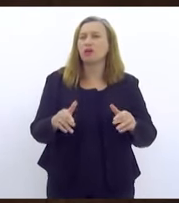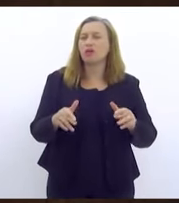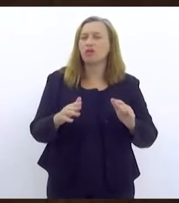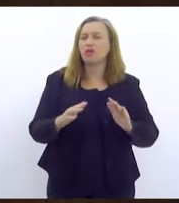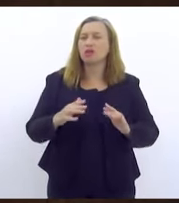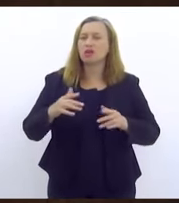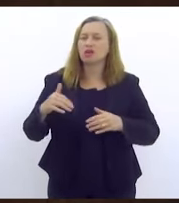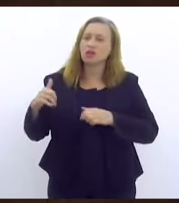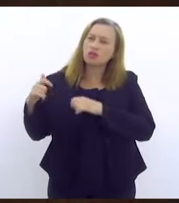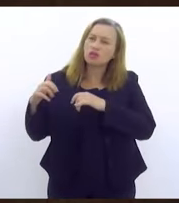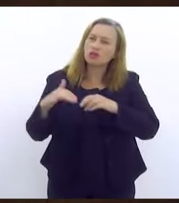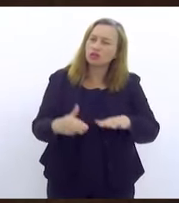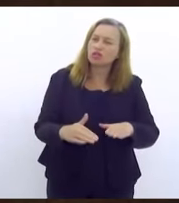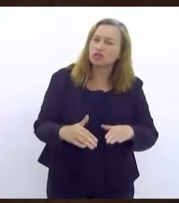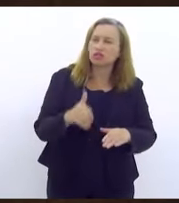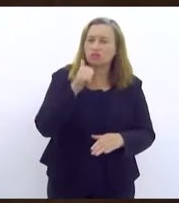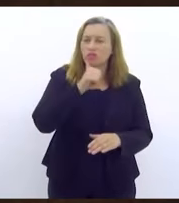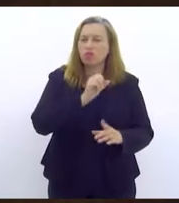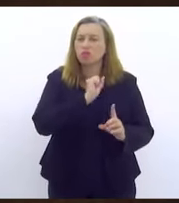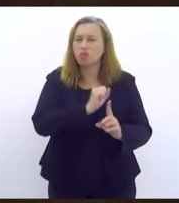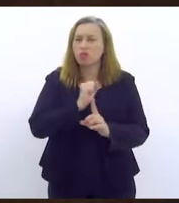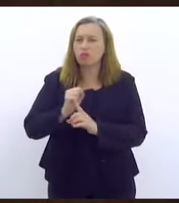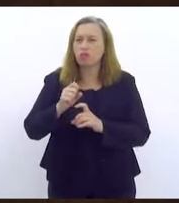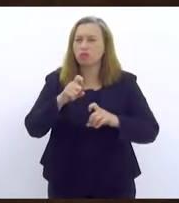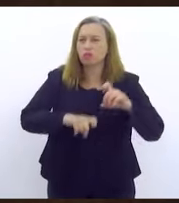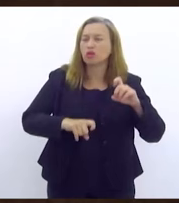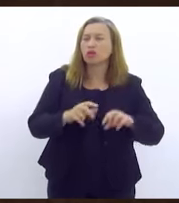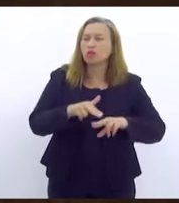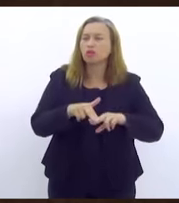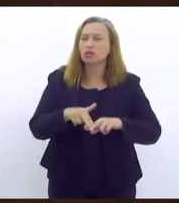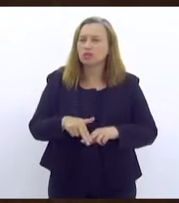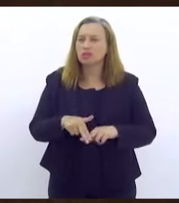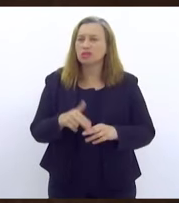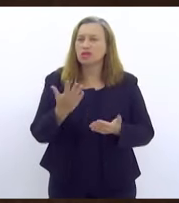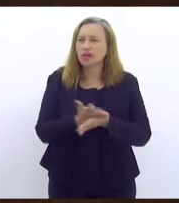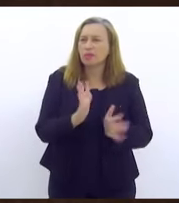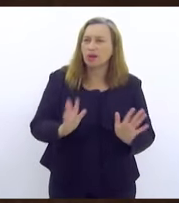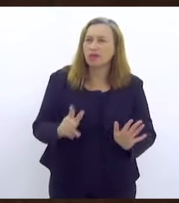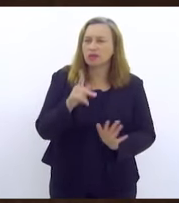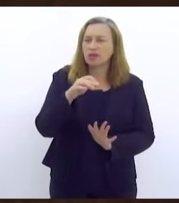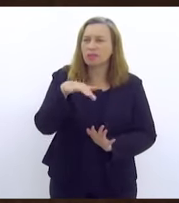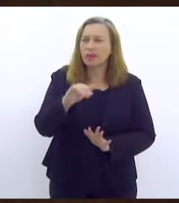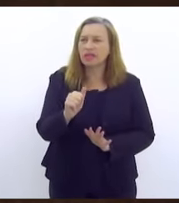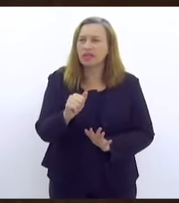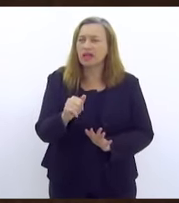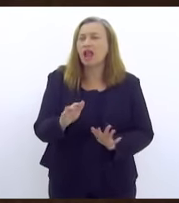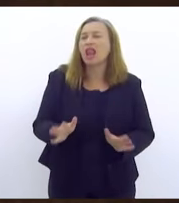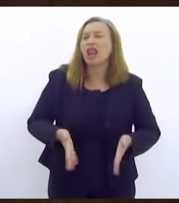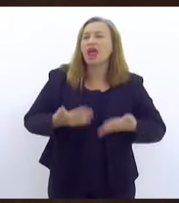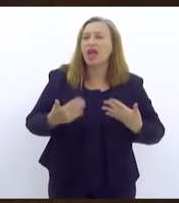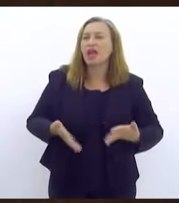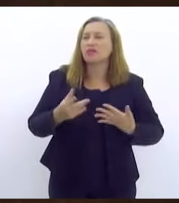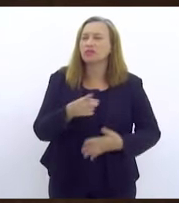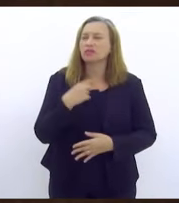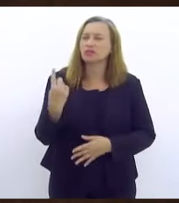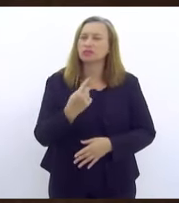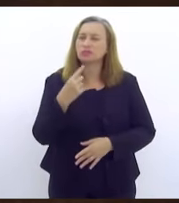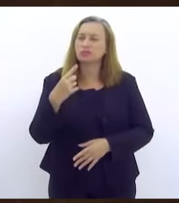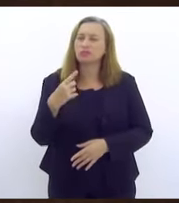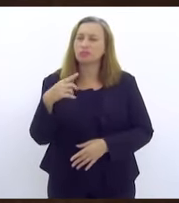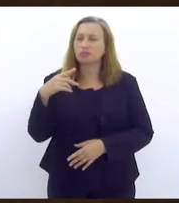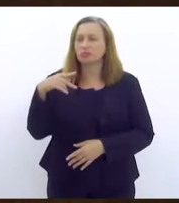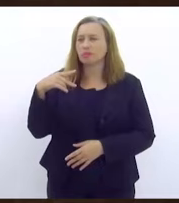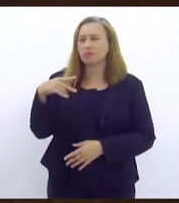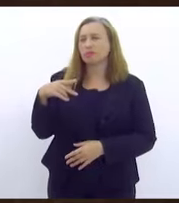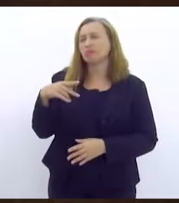Por isso que nós precisamos acabar de vez com essas penas brandas no nosso país. Foi que bem disse aqui um deputado que me antecedeu. Prende